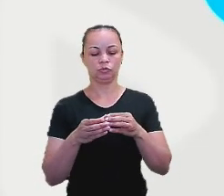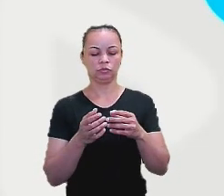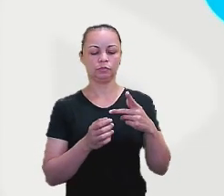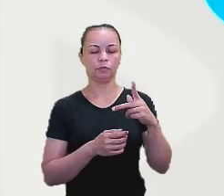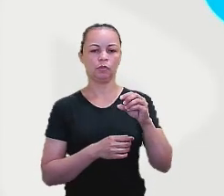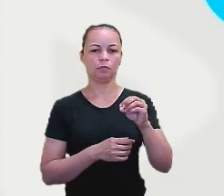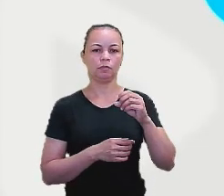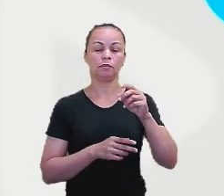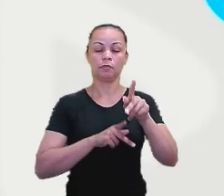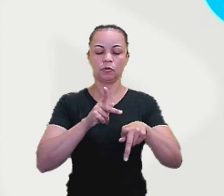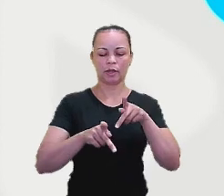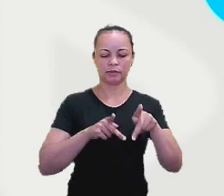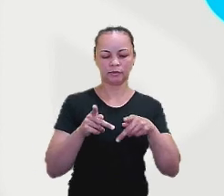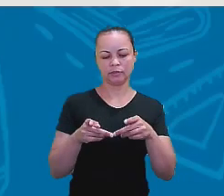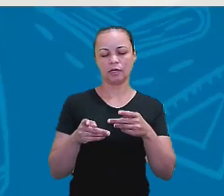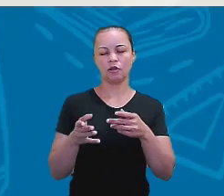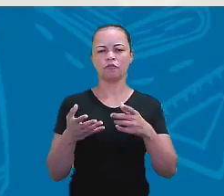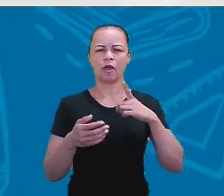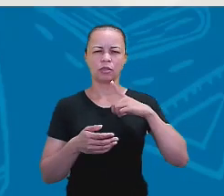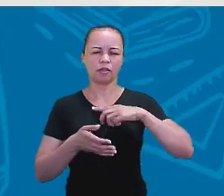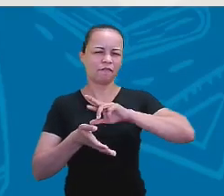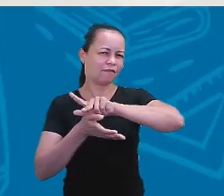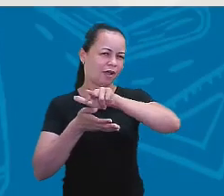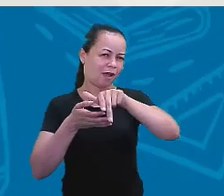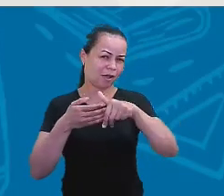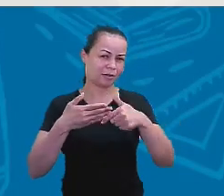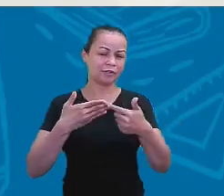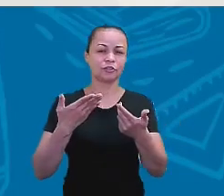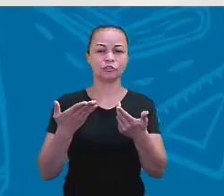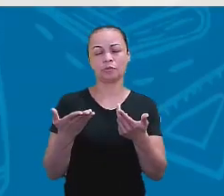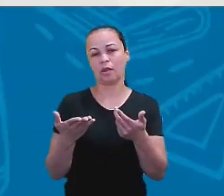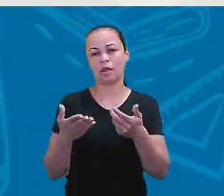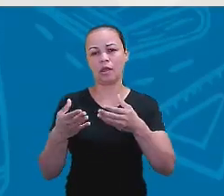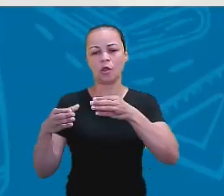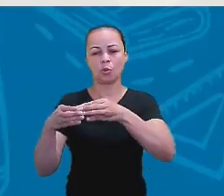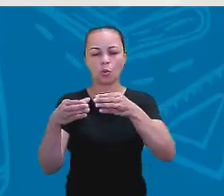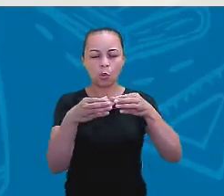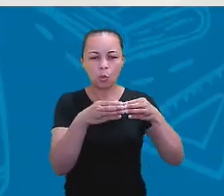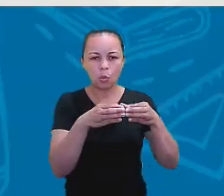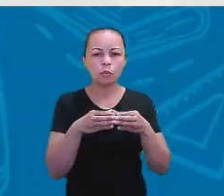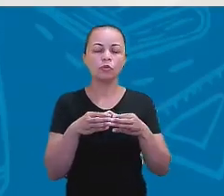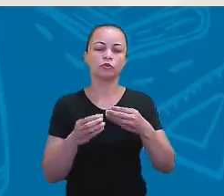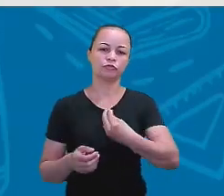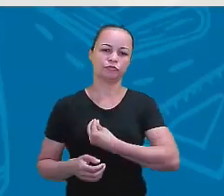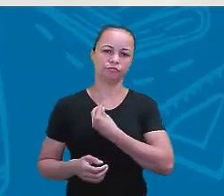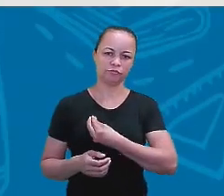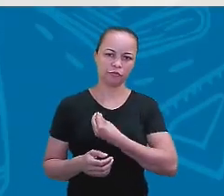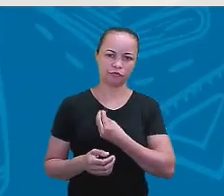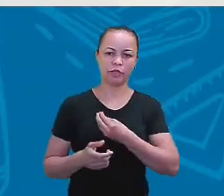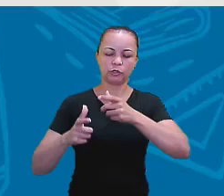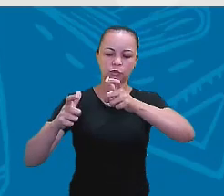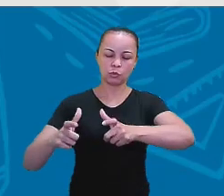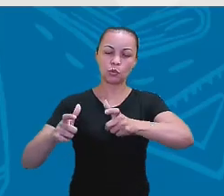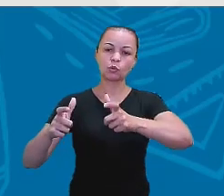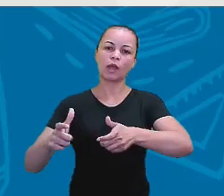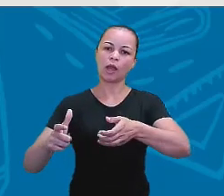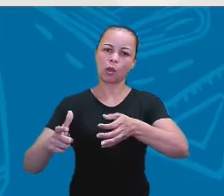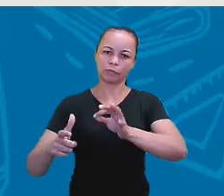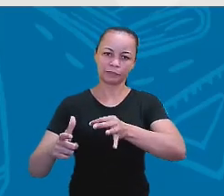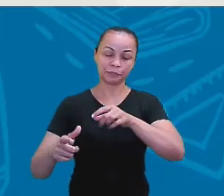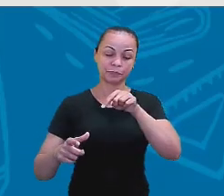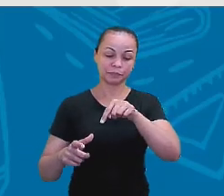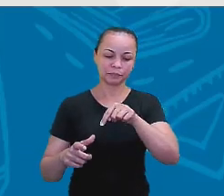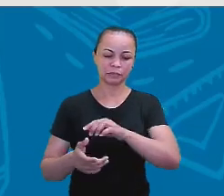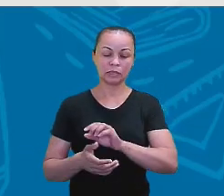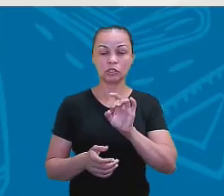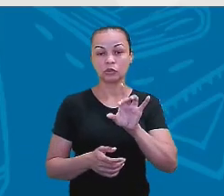seja, vai ter várias espécies lá, várias populações vivendo no mesmo ambiente, só que o quê?